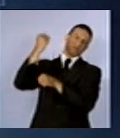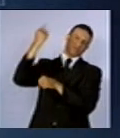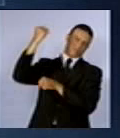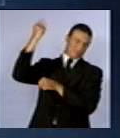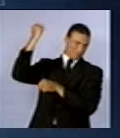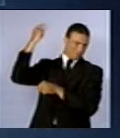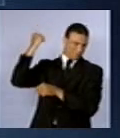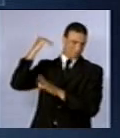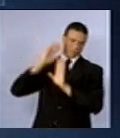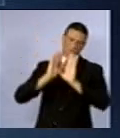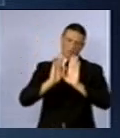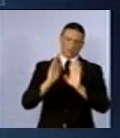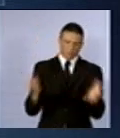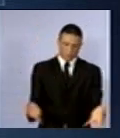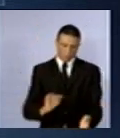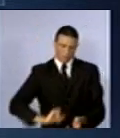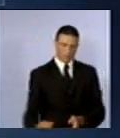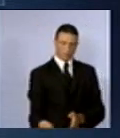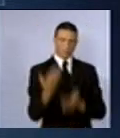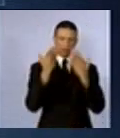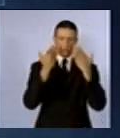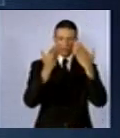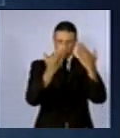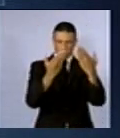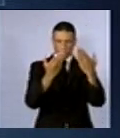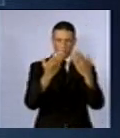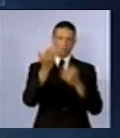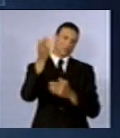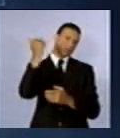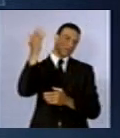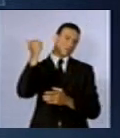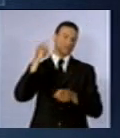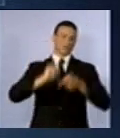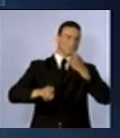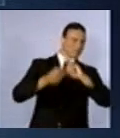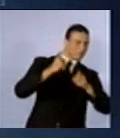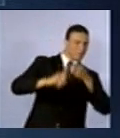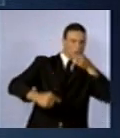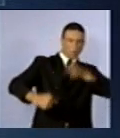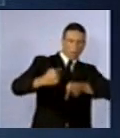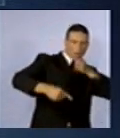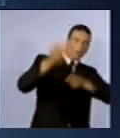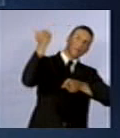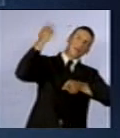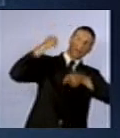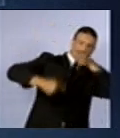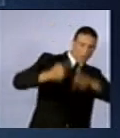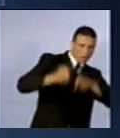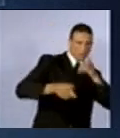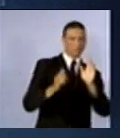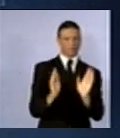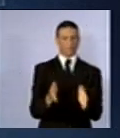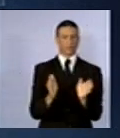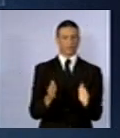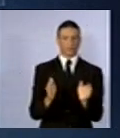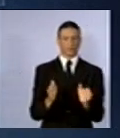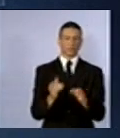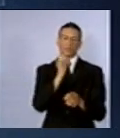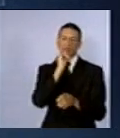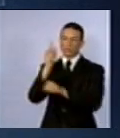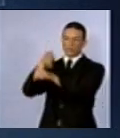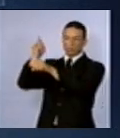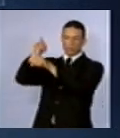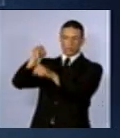essa situação foi objeto já de alguns questionamentos nos dias anteriores. Na